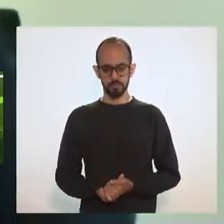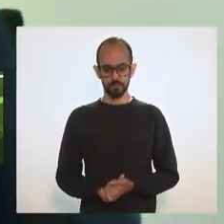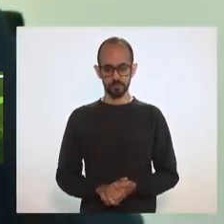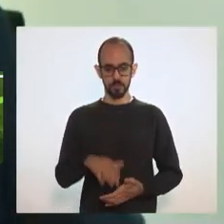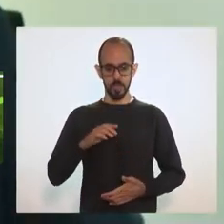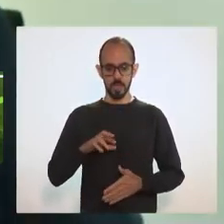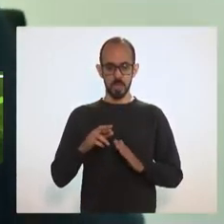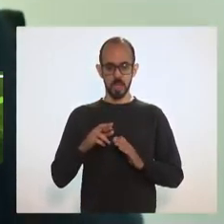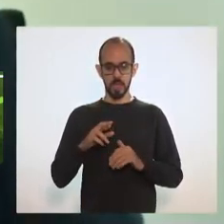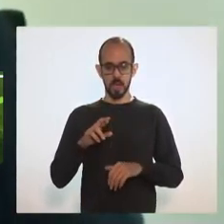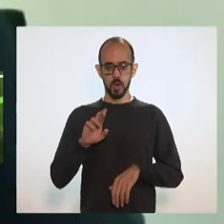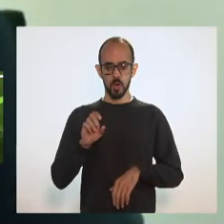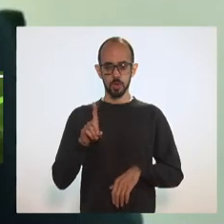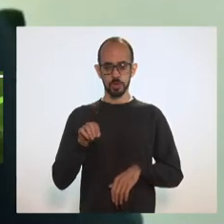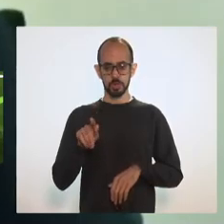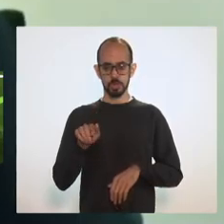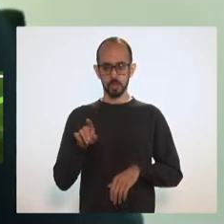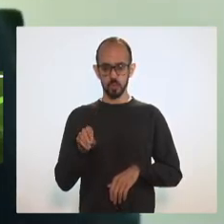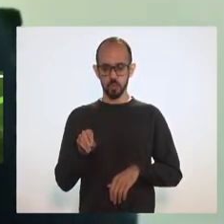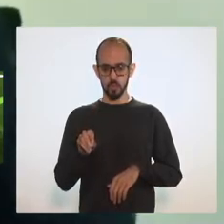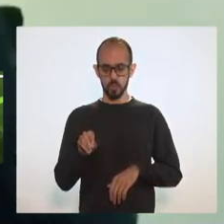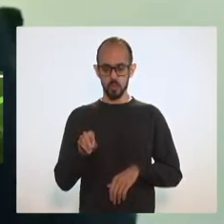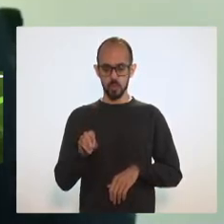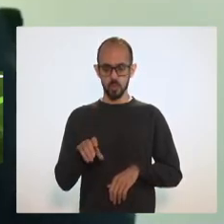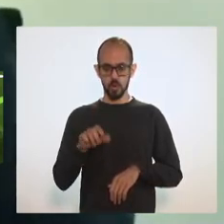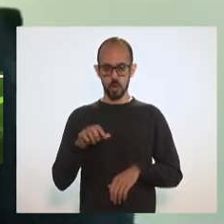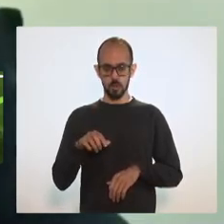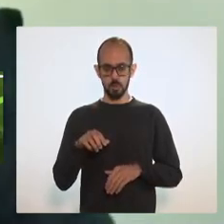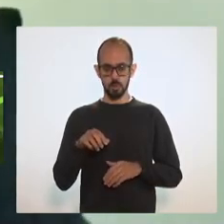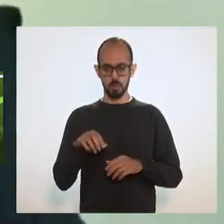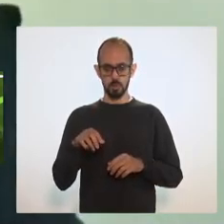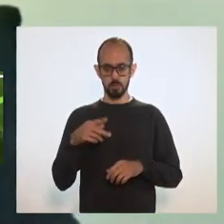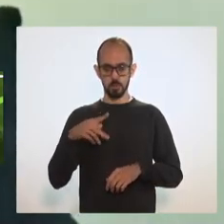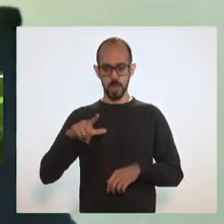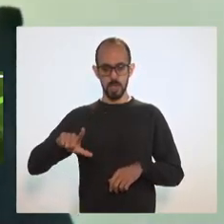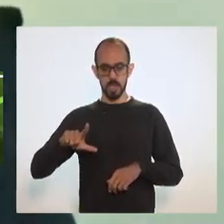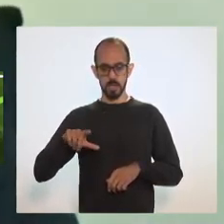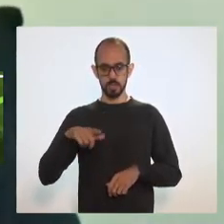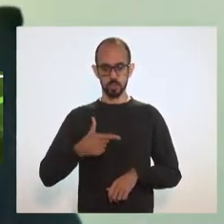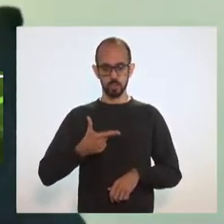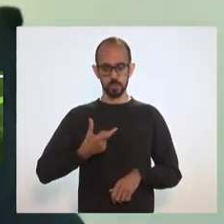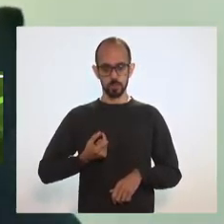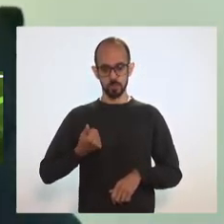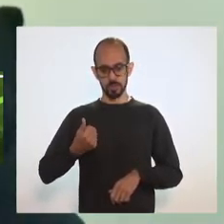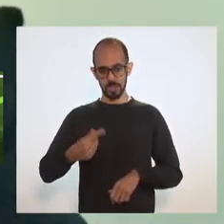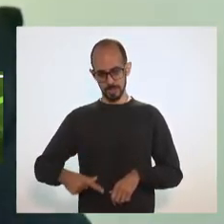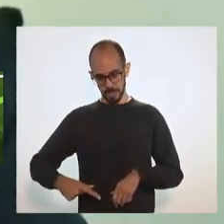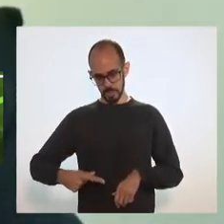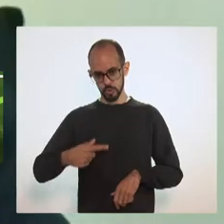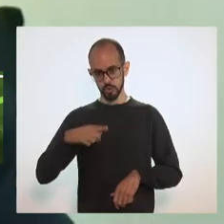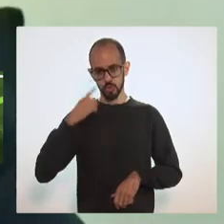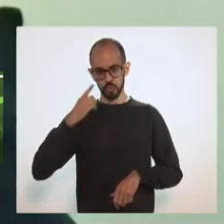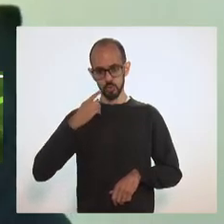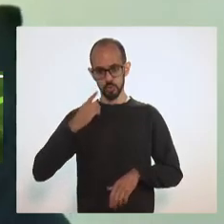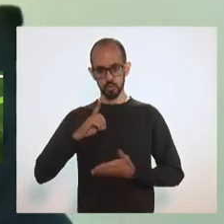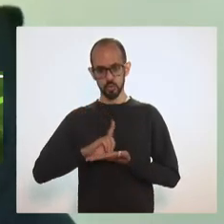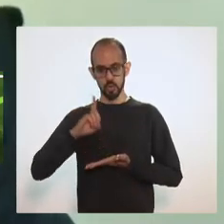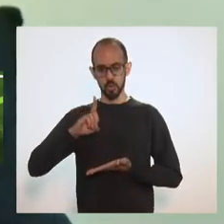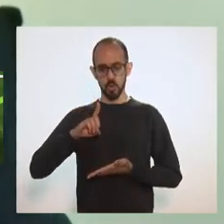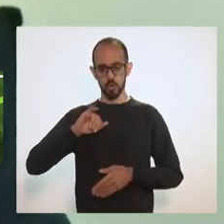verificar. Então, 1996 de 2020, autoria do deputado Bittencourt, pedido de vista, deputado Mink,